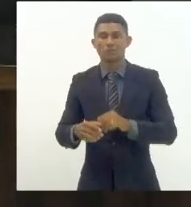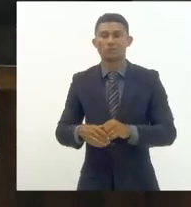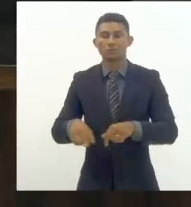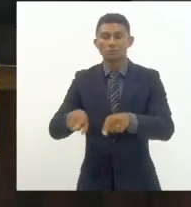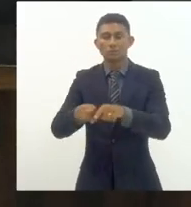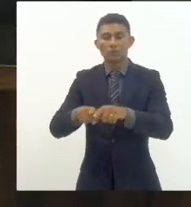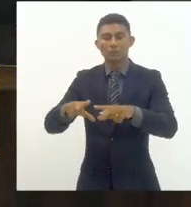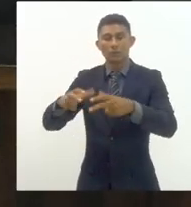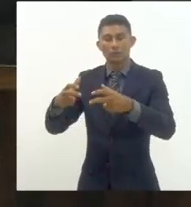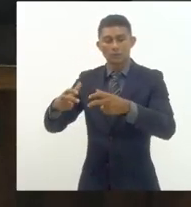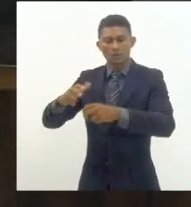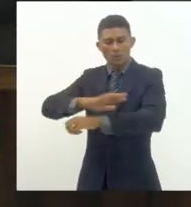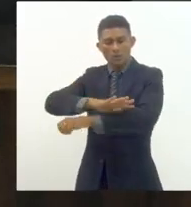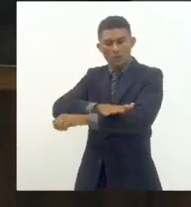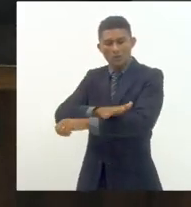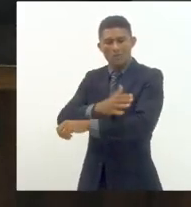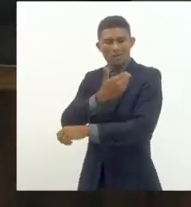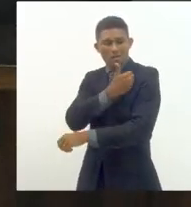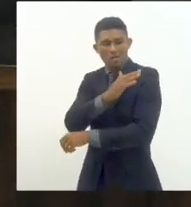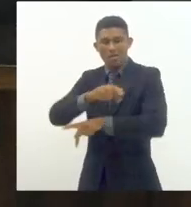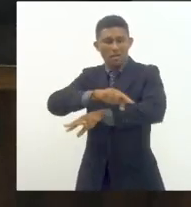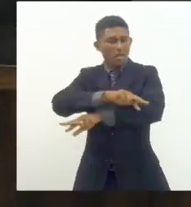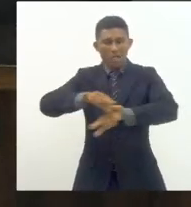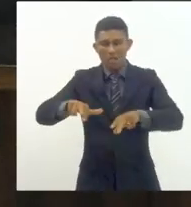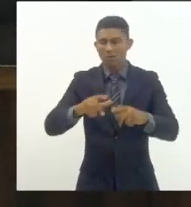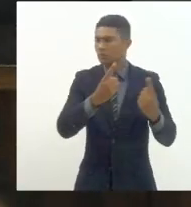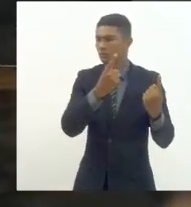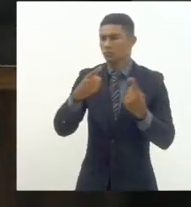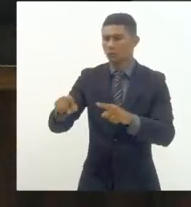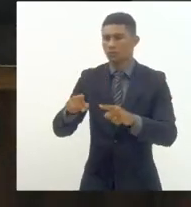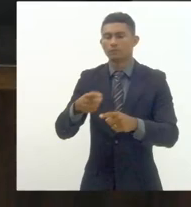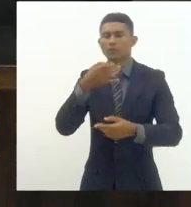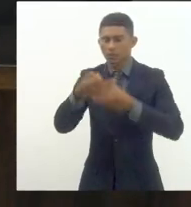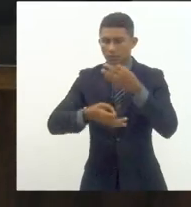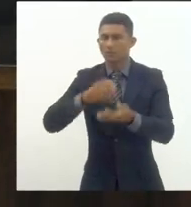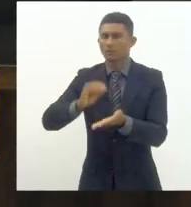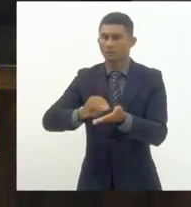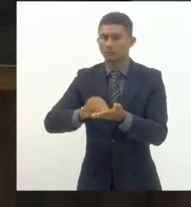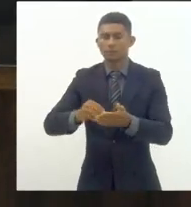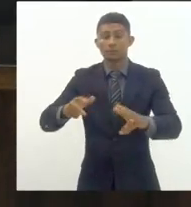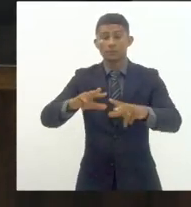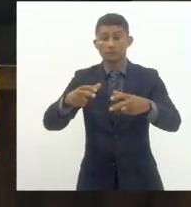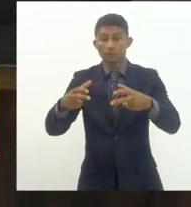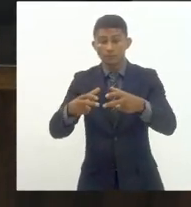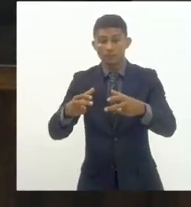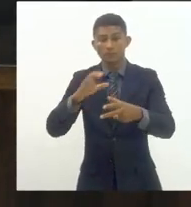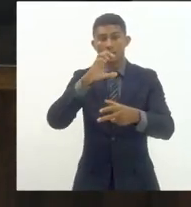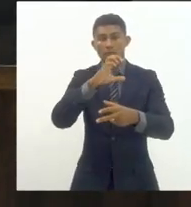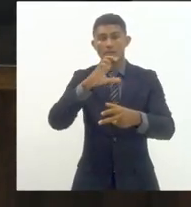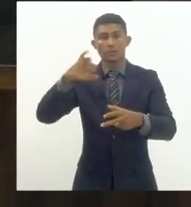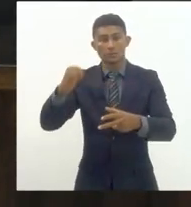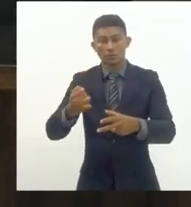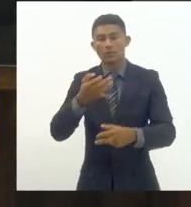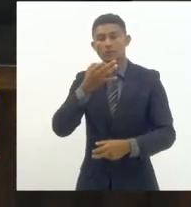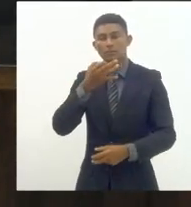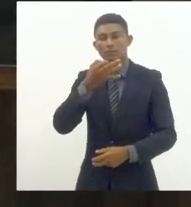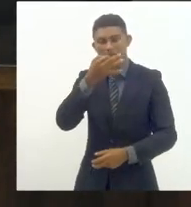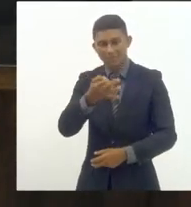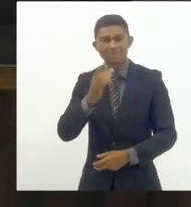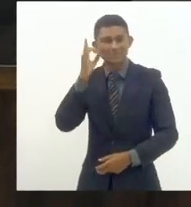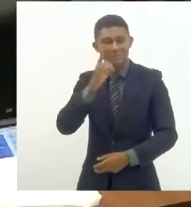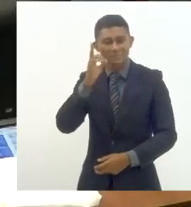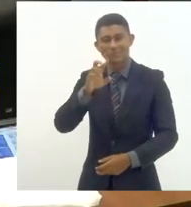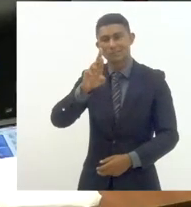Cor, Etnia, Religião e Procedência Nacional. Para emitir parecer pela Comissão de Constituição e Justiça, deputado Rodrigo